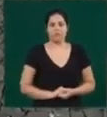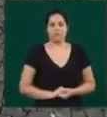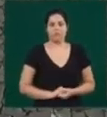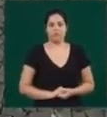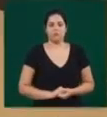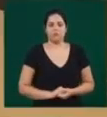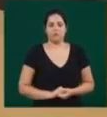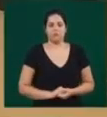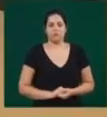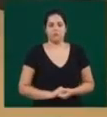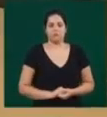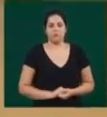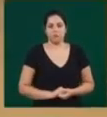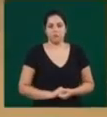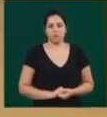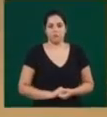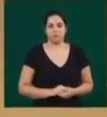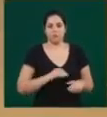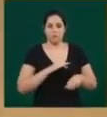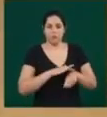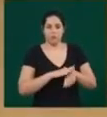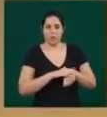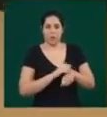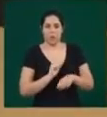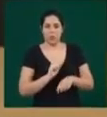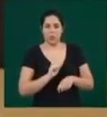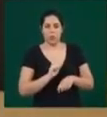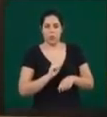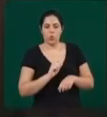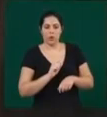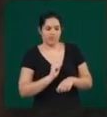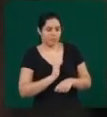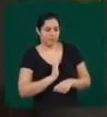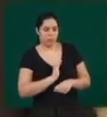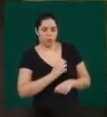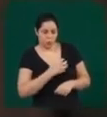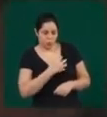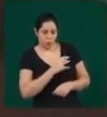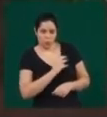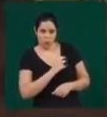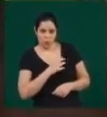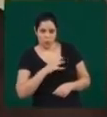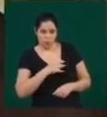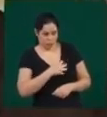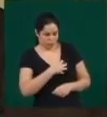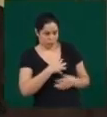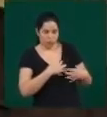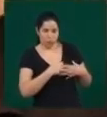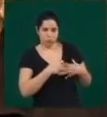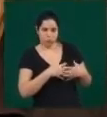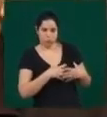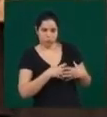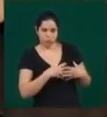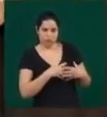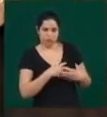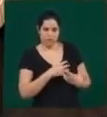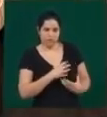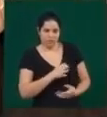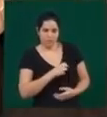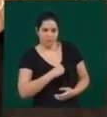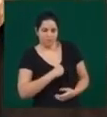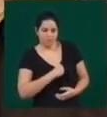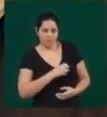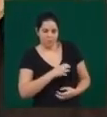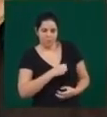depois do parto. A doença afeta o músculo do coração, fazendo com que ele fique inchado e com dificuldade de fazer